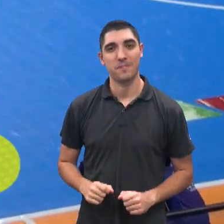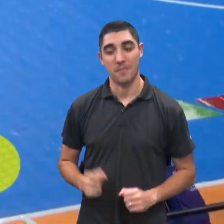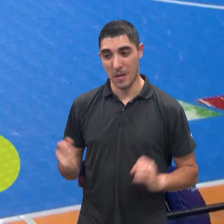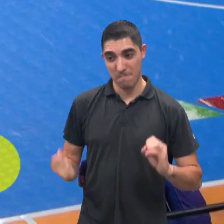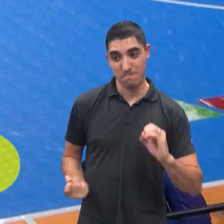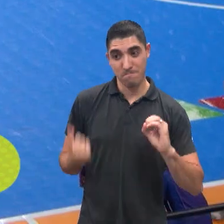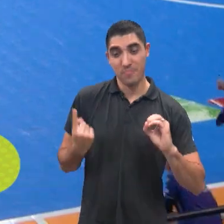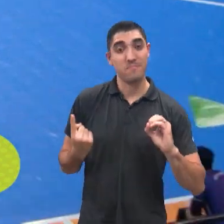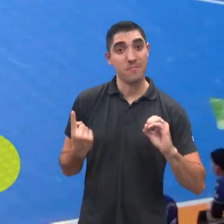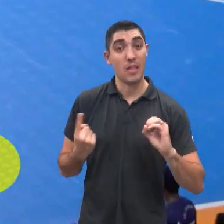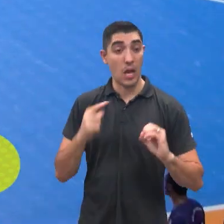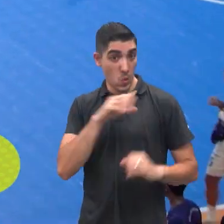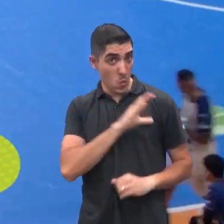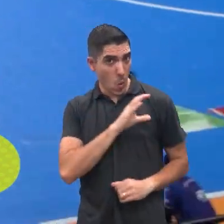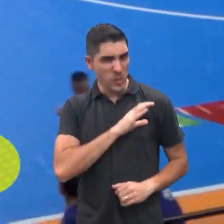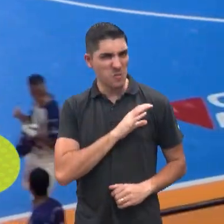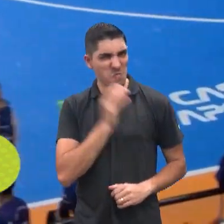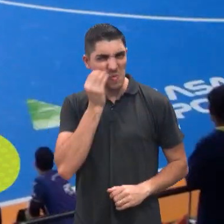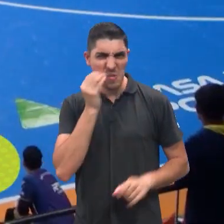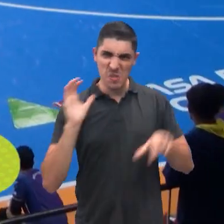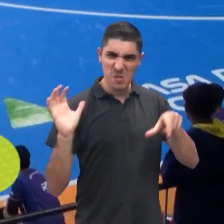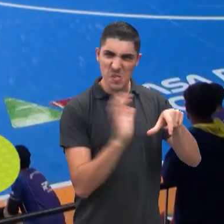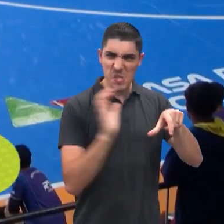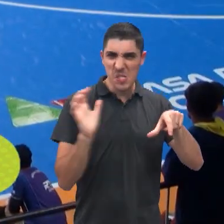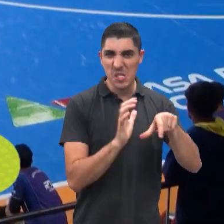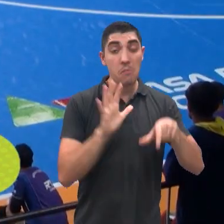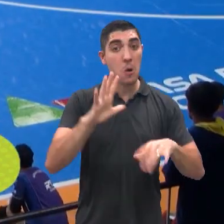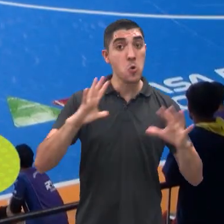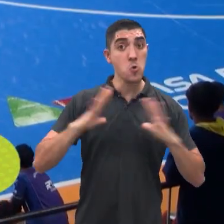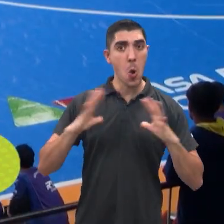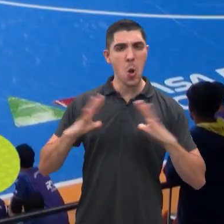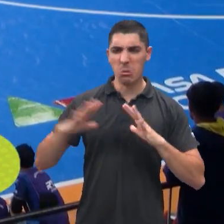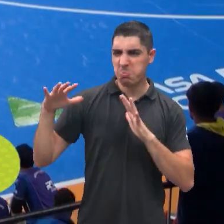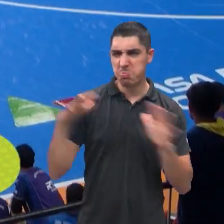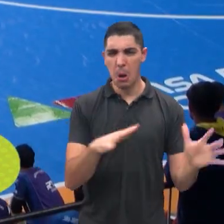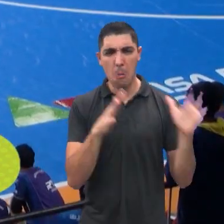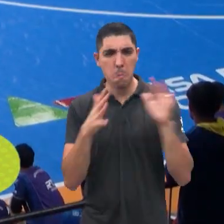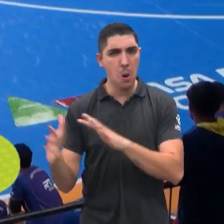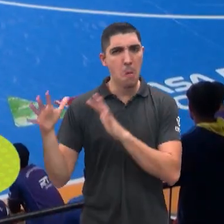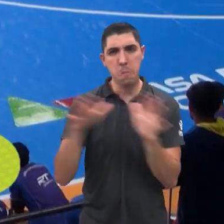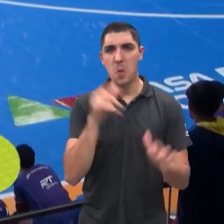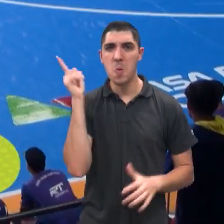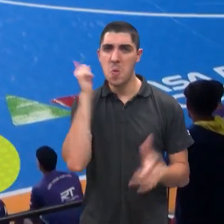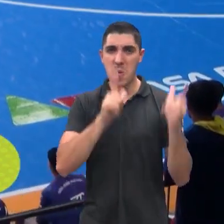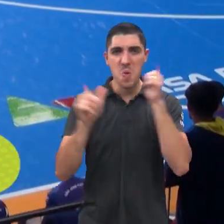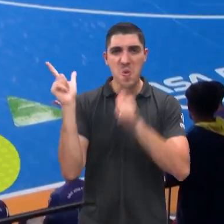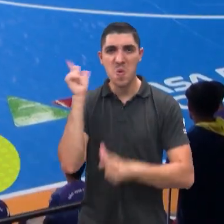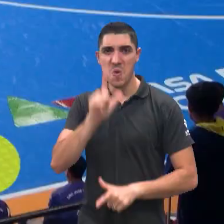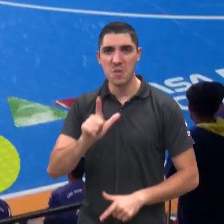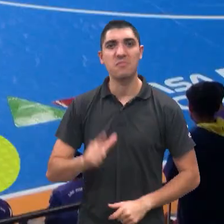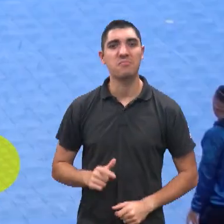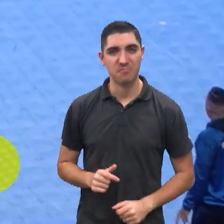Atrás no placar, o Timão foi para cima, mas David estava em uma noite inspirada.